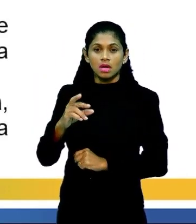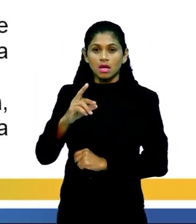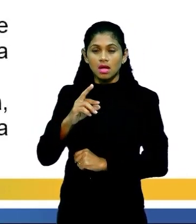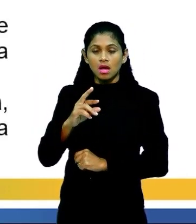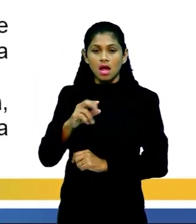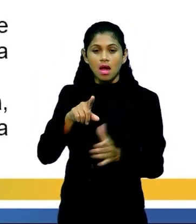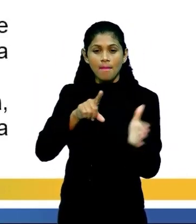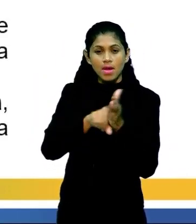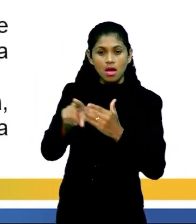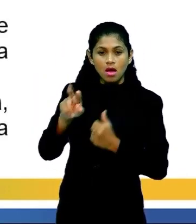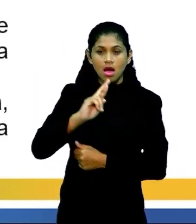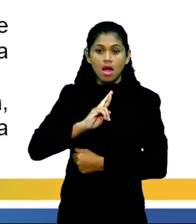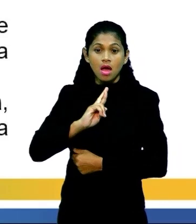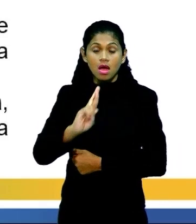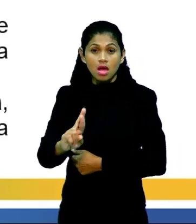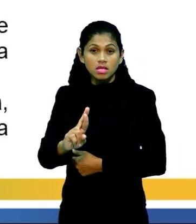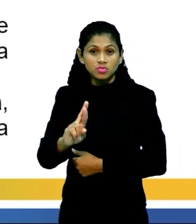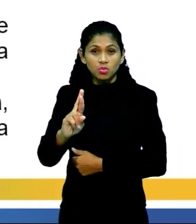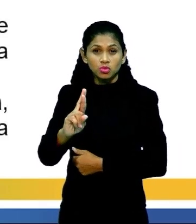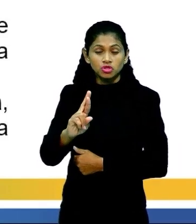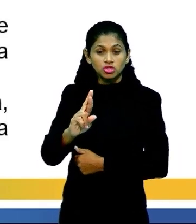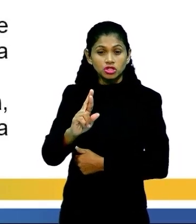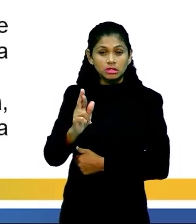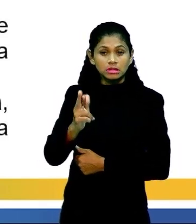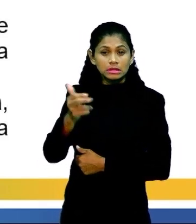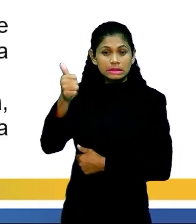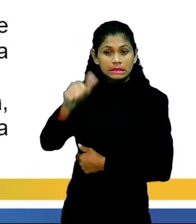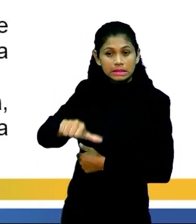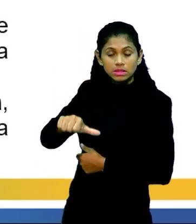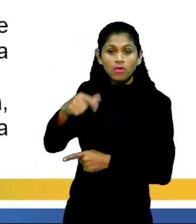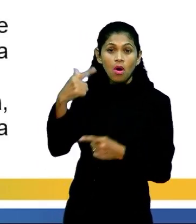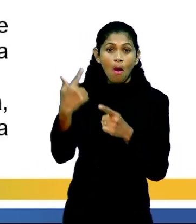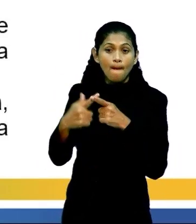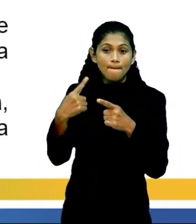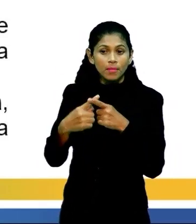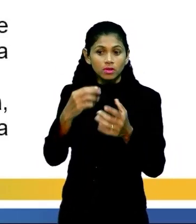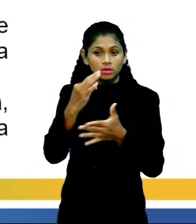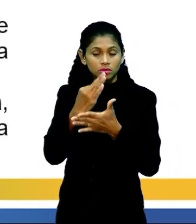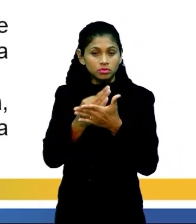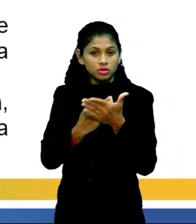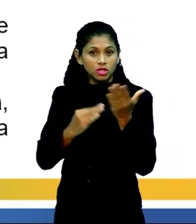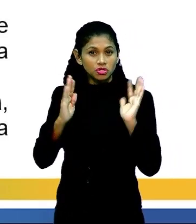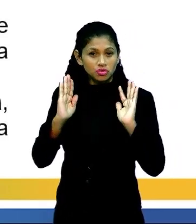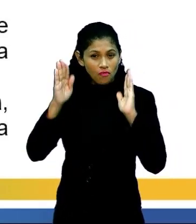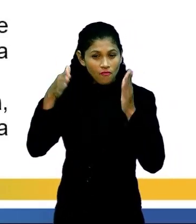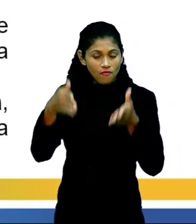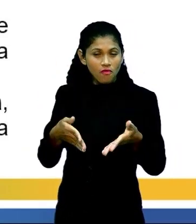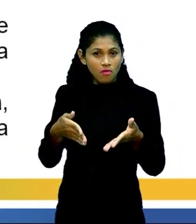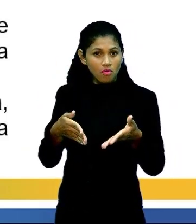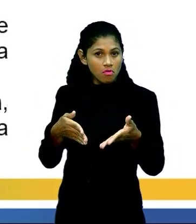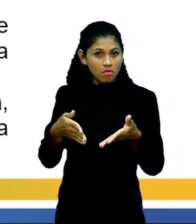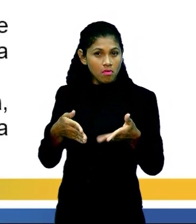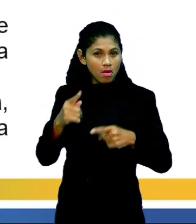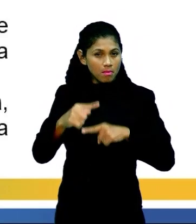possível manipular a indústria de produtos infantis com foco em brinquedos.